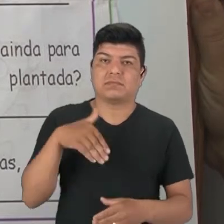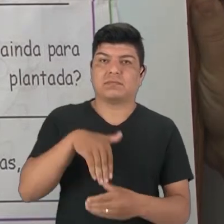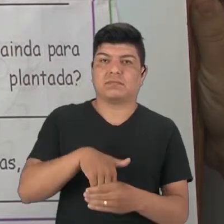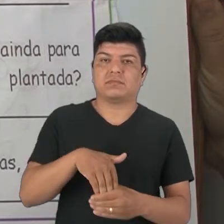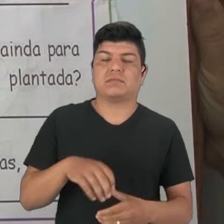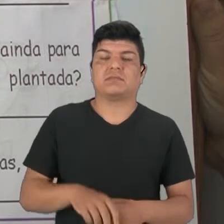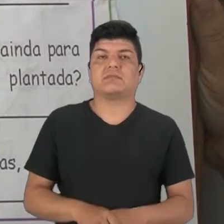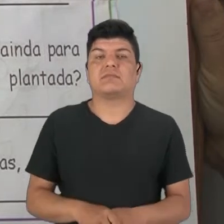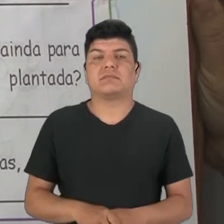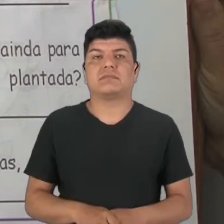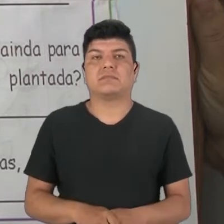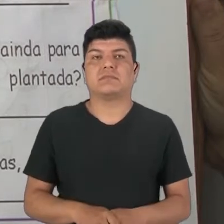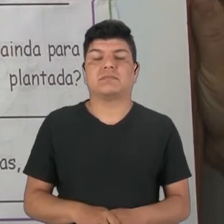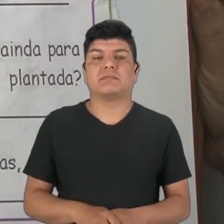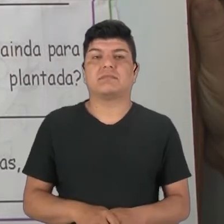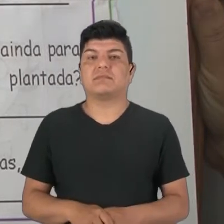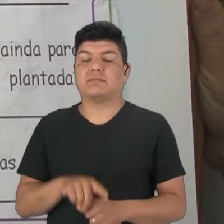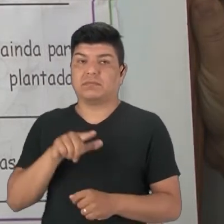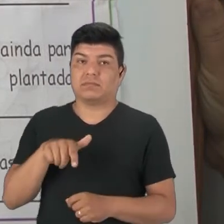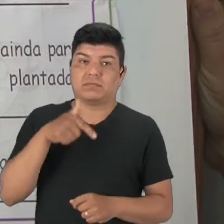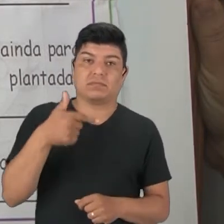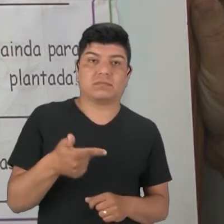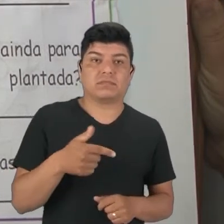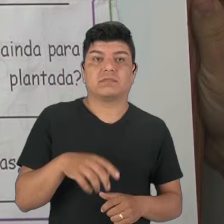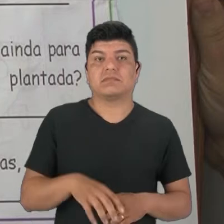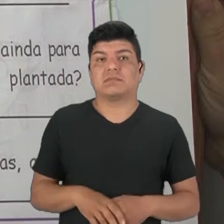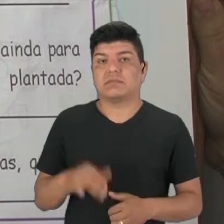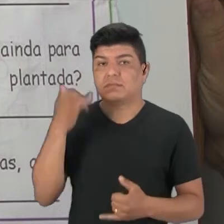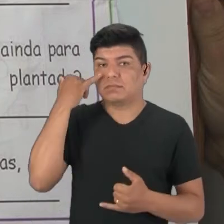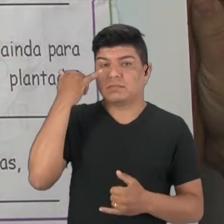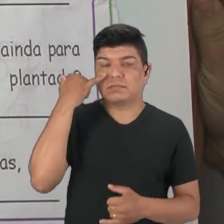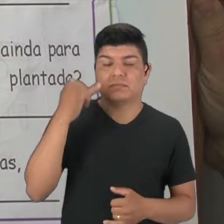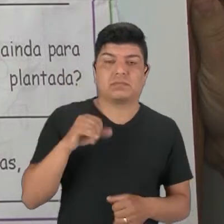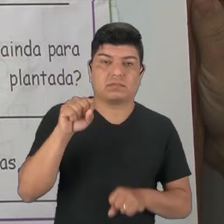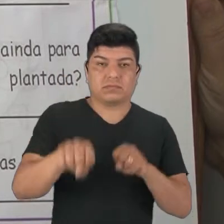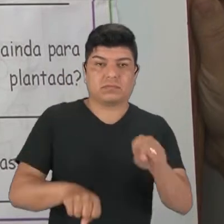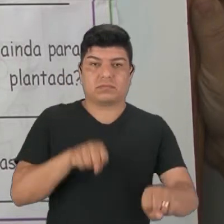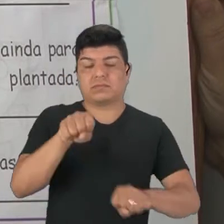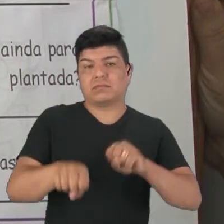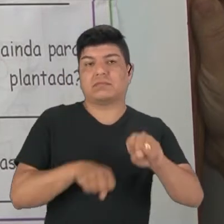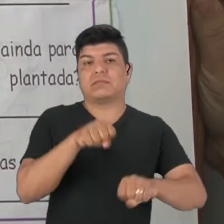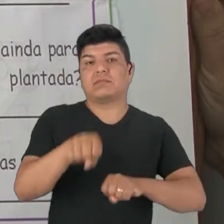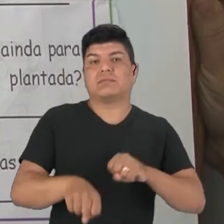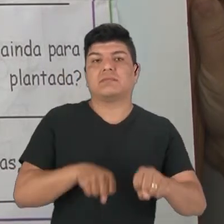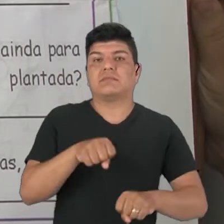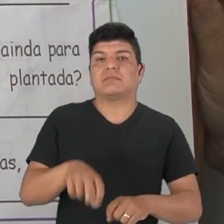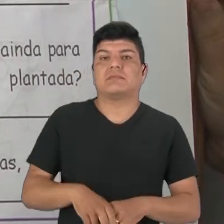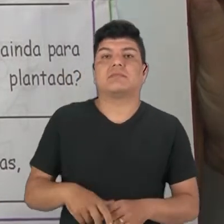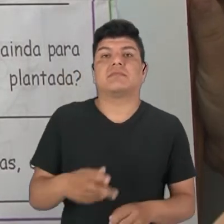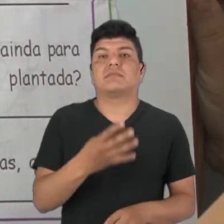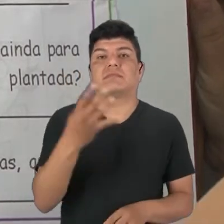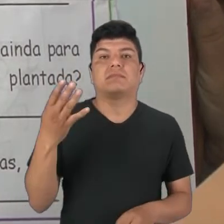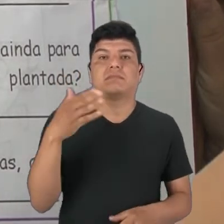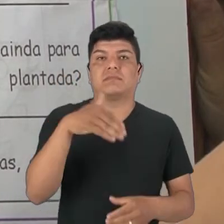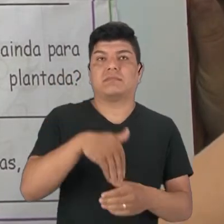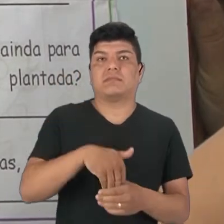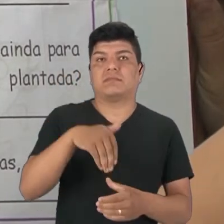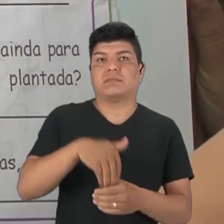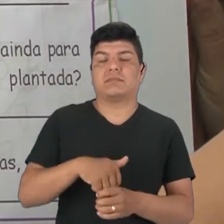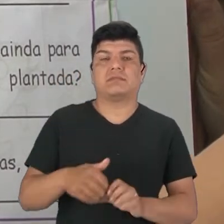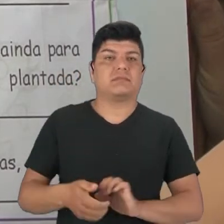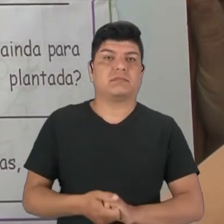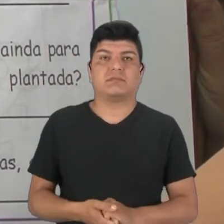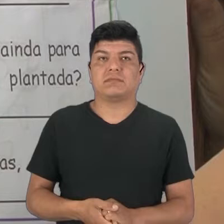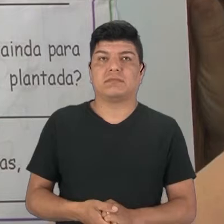votos. Vamos ver o próximo informação, que é a bicicleta. Ó. Aqui eu tenho quantos votos? Olha só onde